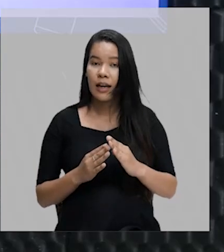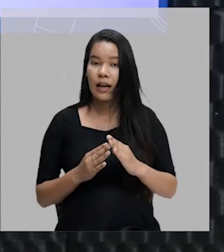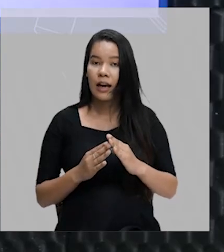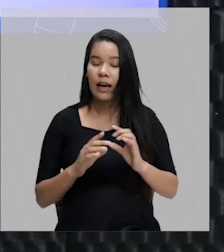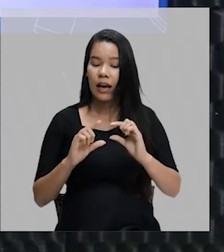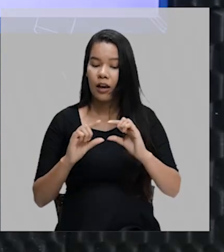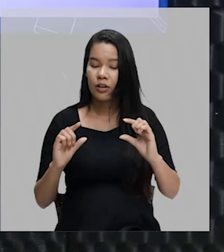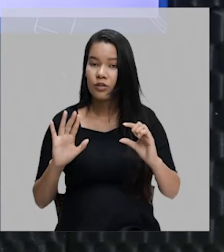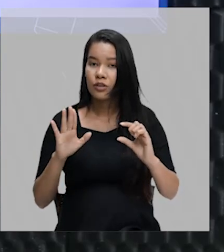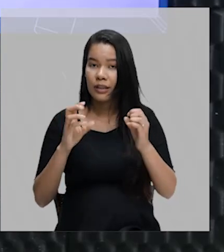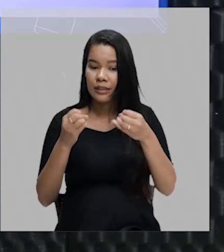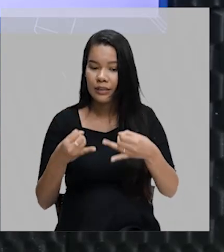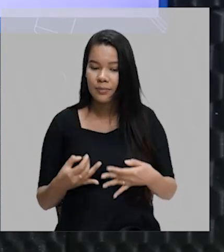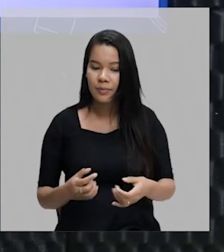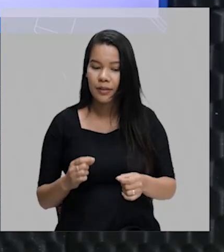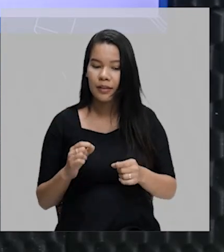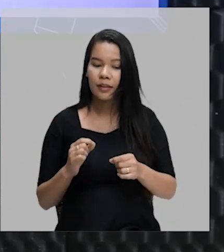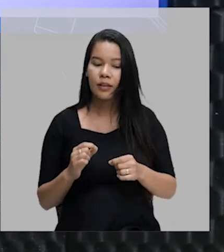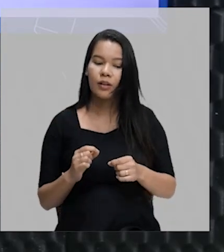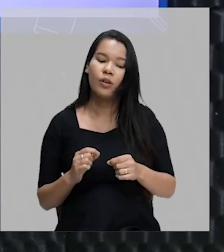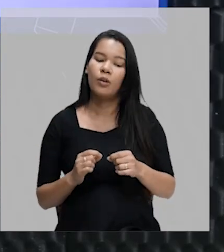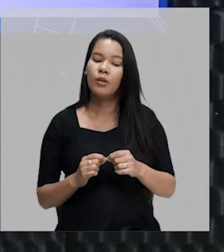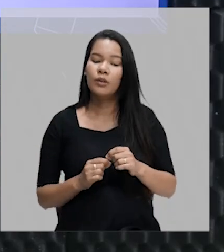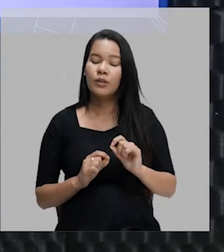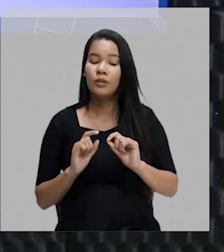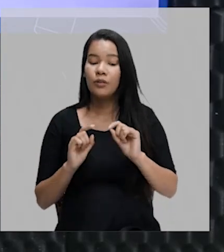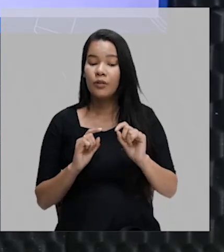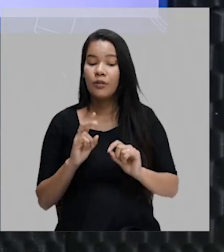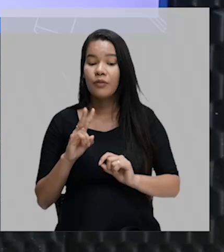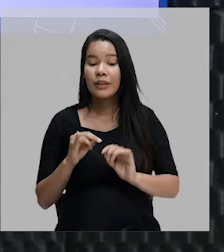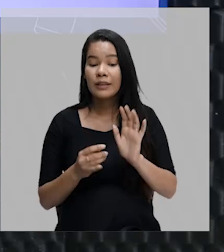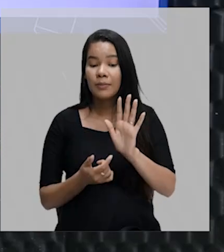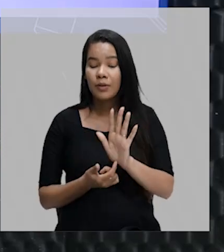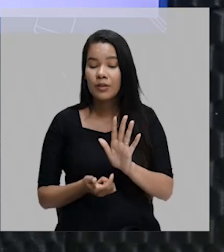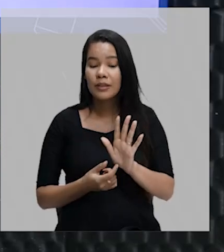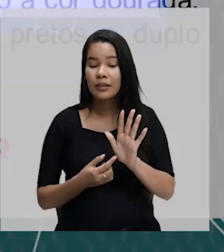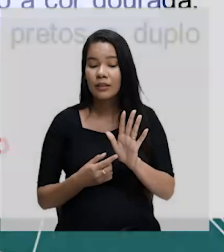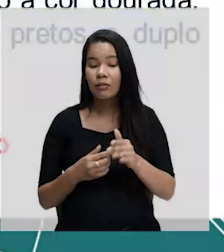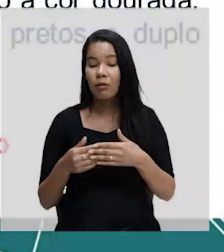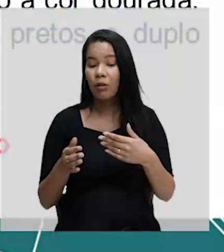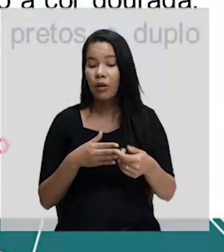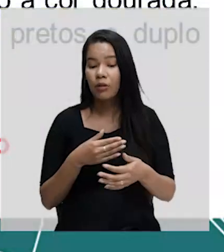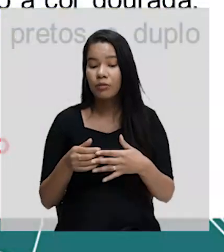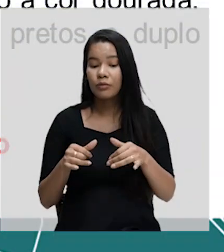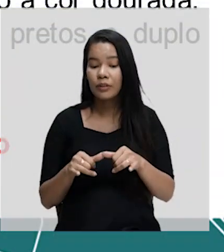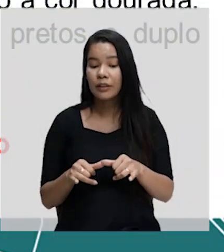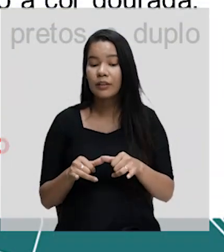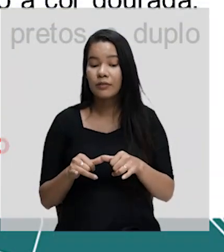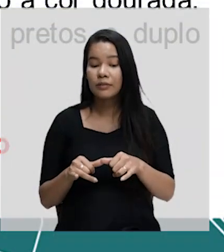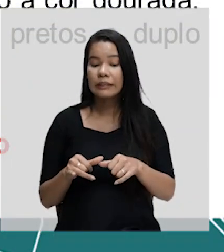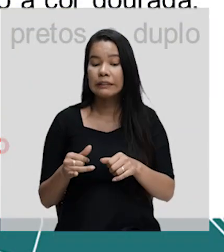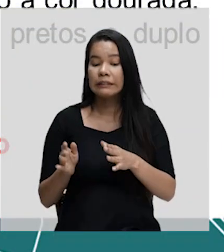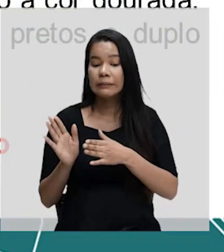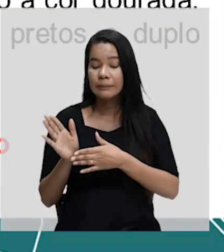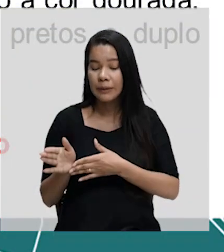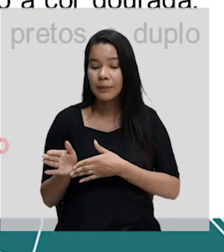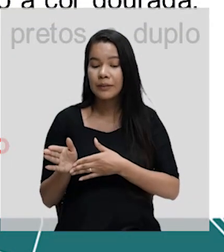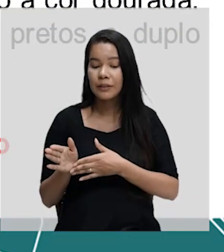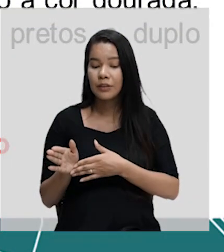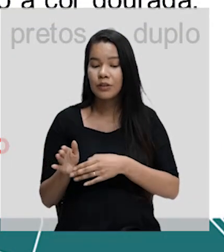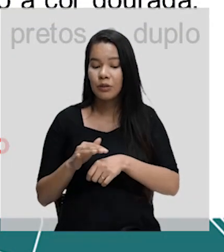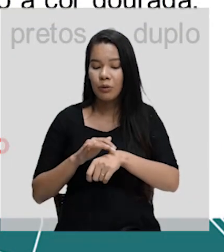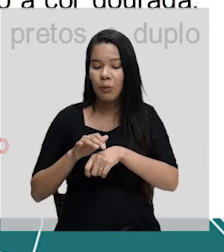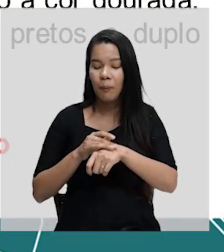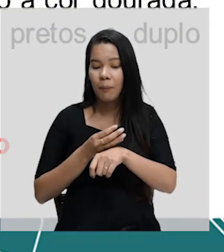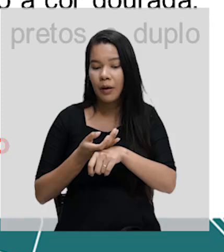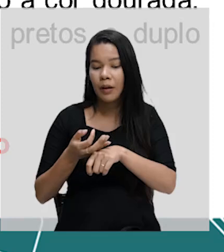Ezão vai sinalizar que qualquer um desses dois pigmentos fique fixo no pelo do animal. E o Ezinho, se ele estiver presente,